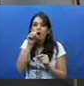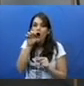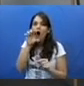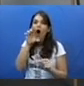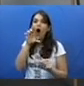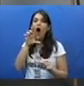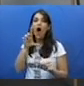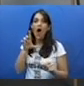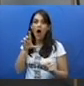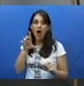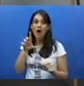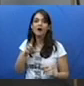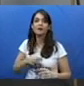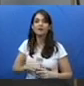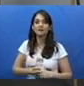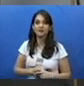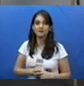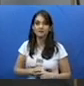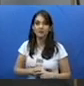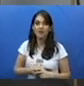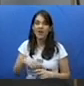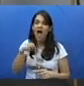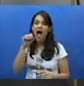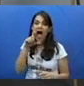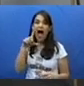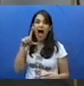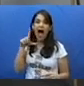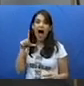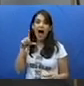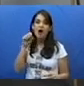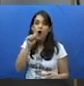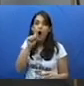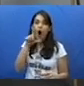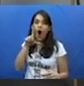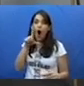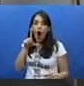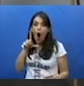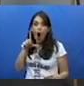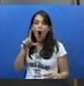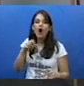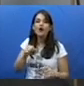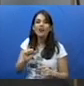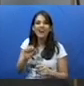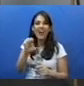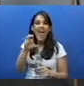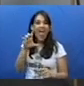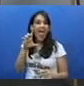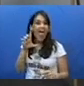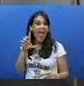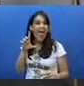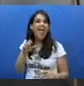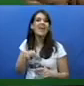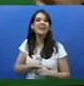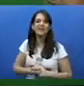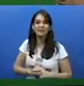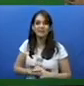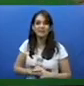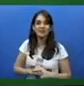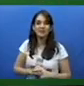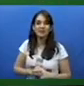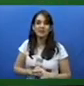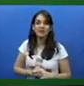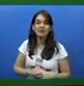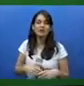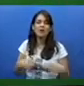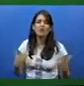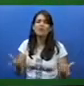a gente fala assim, ó, a, é, né? Árvore,